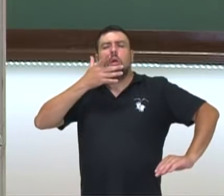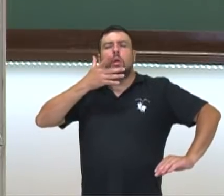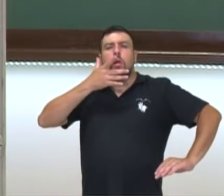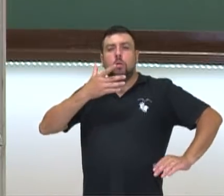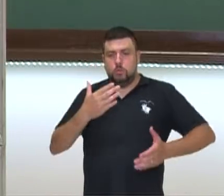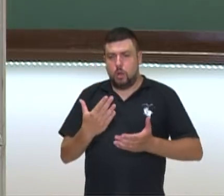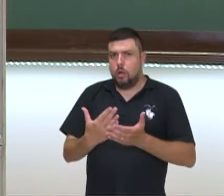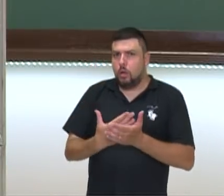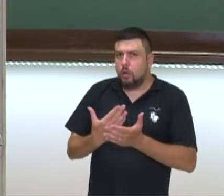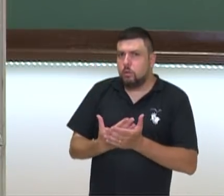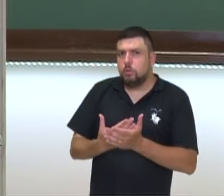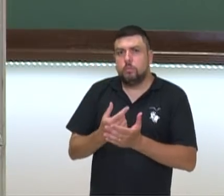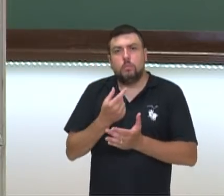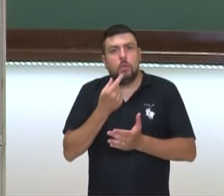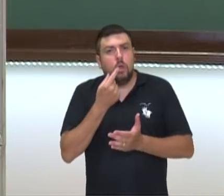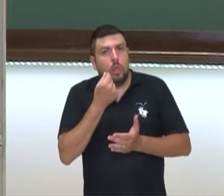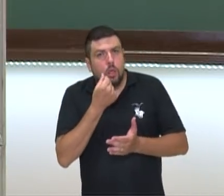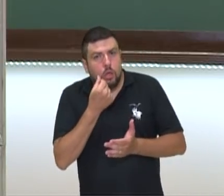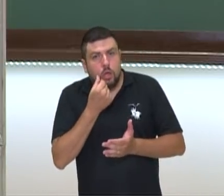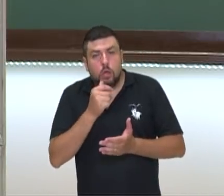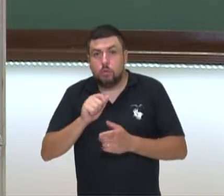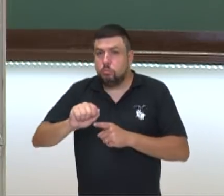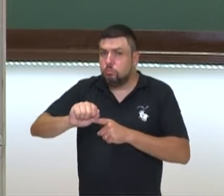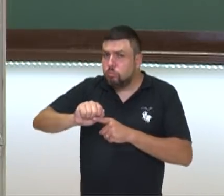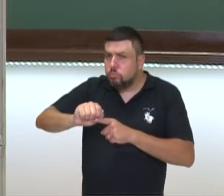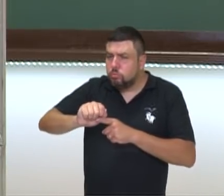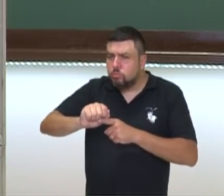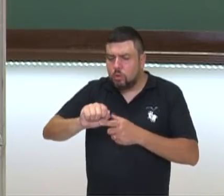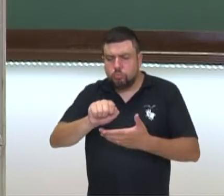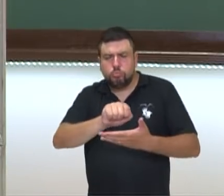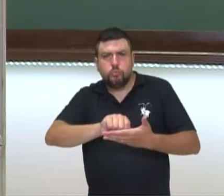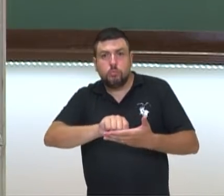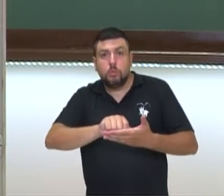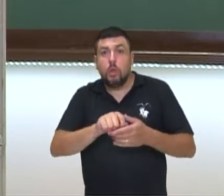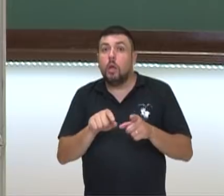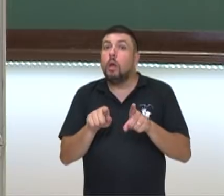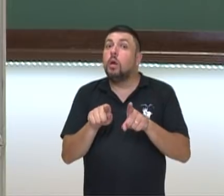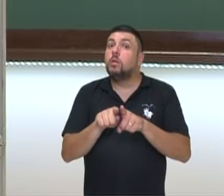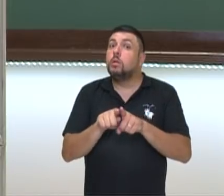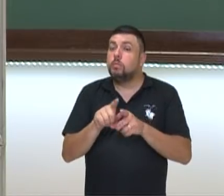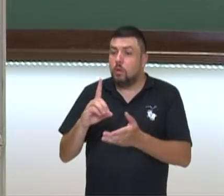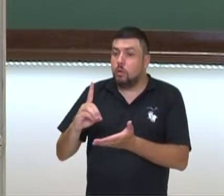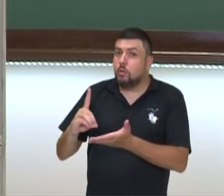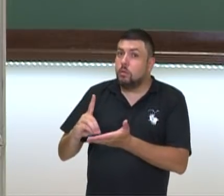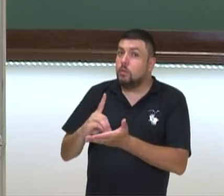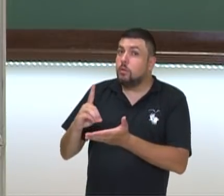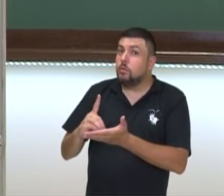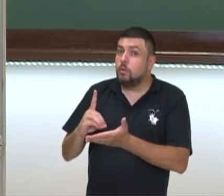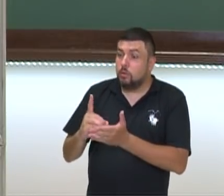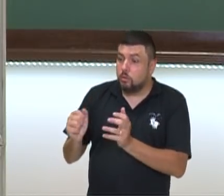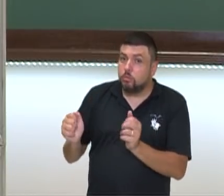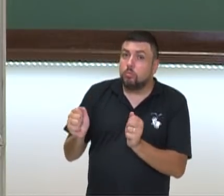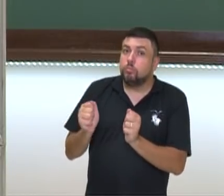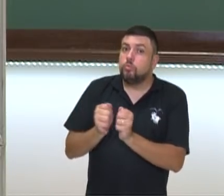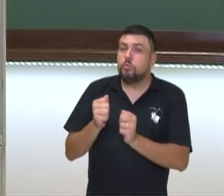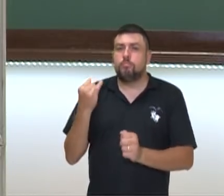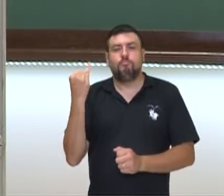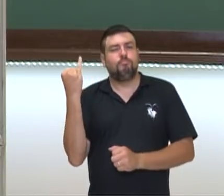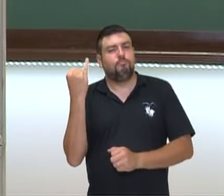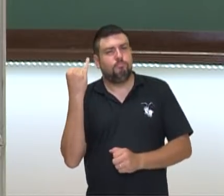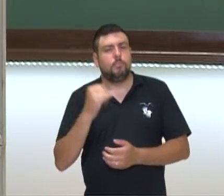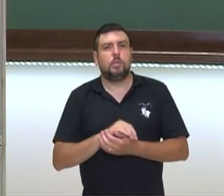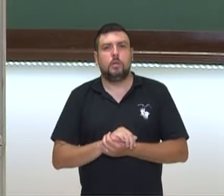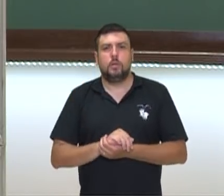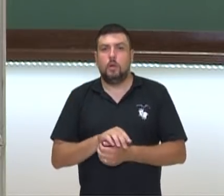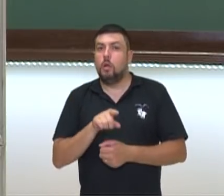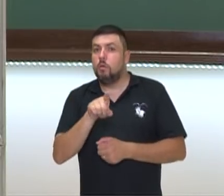seu lápis, borracha, suas canetinhas, organizem também um dicionário. O dicionário também é muito importante para as nossas aulas. Deixa